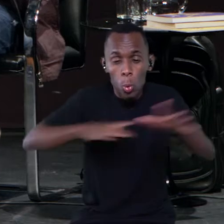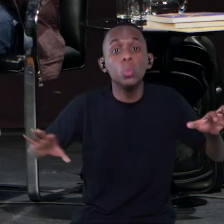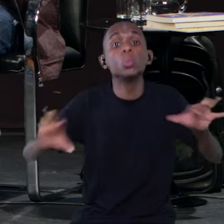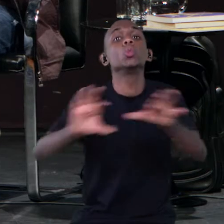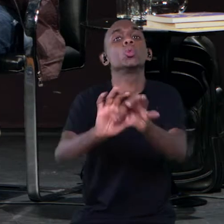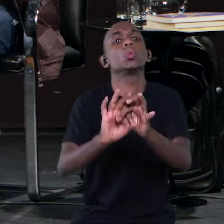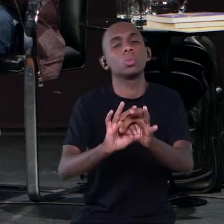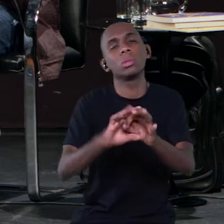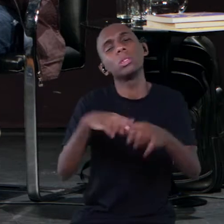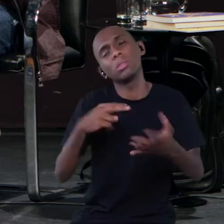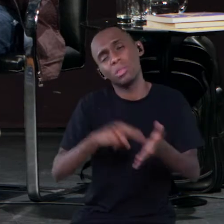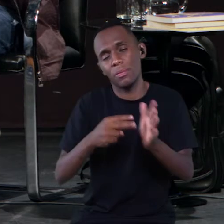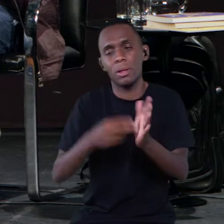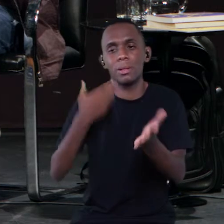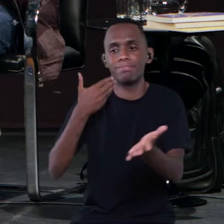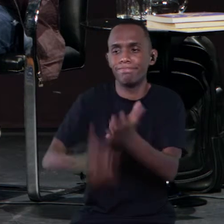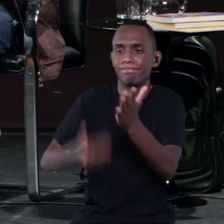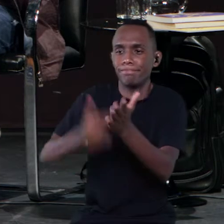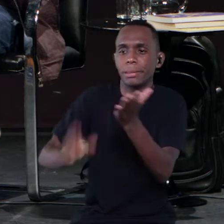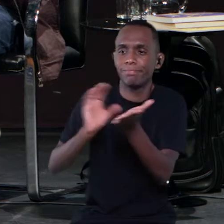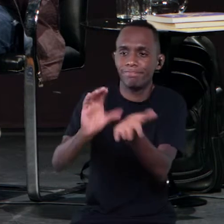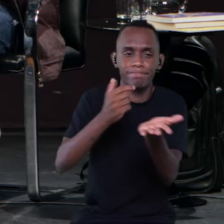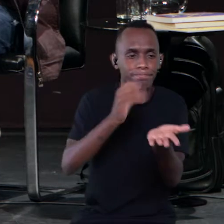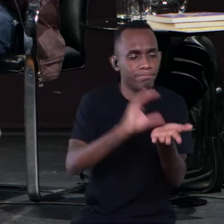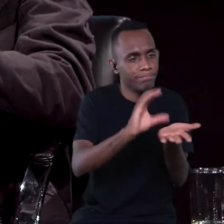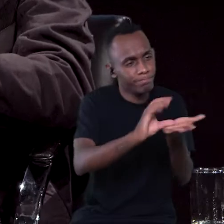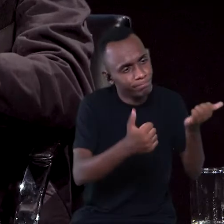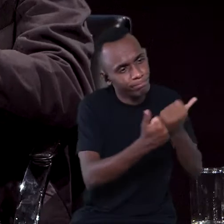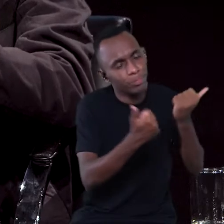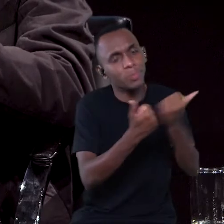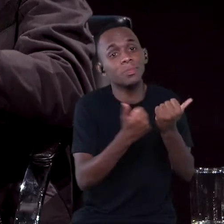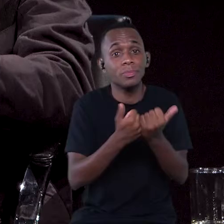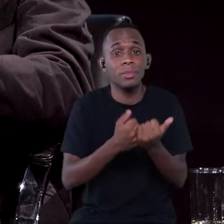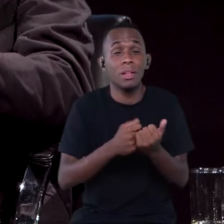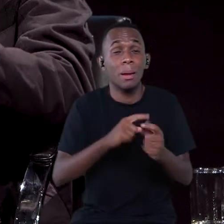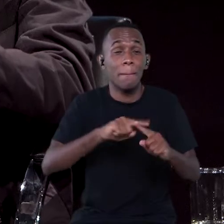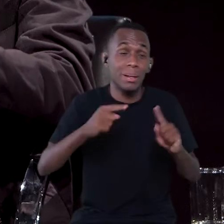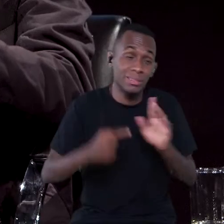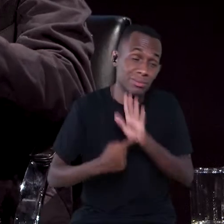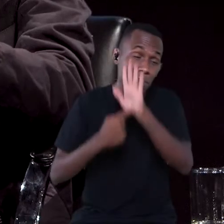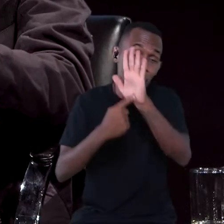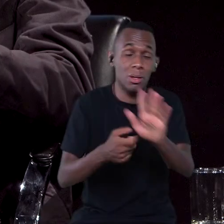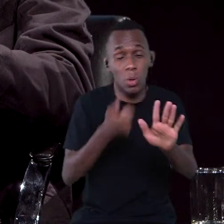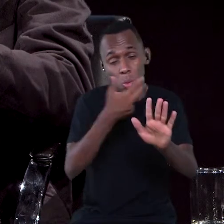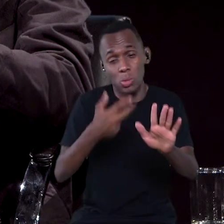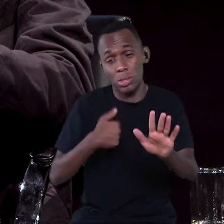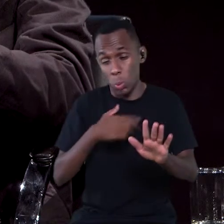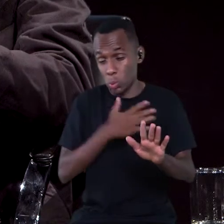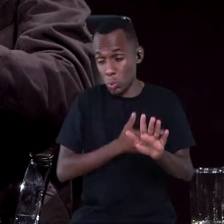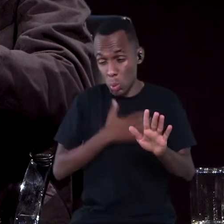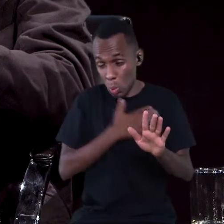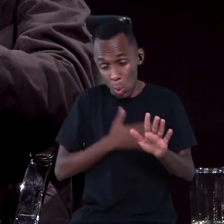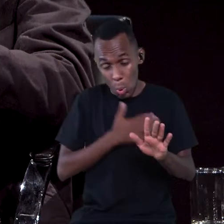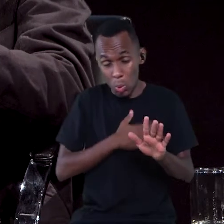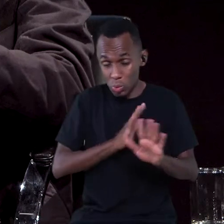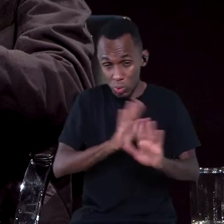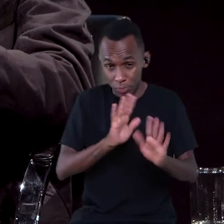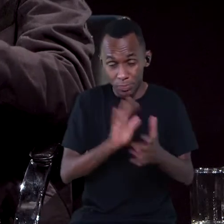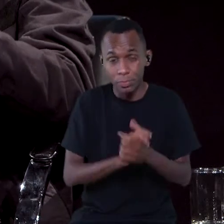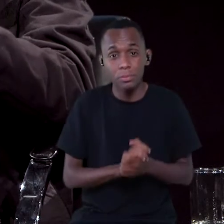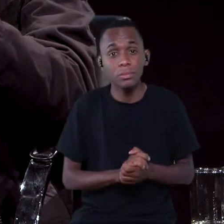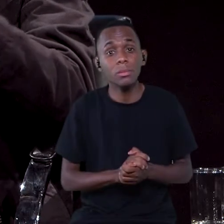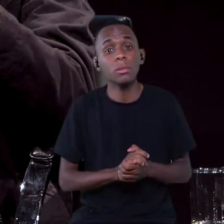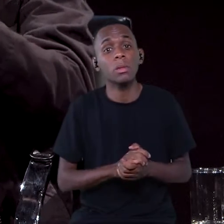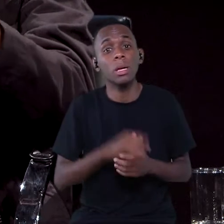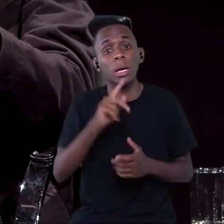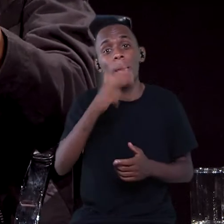cerceamento, perda de recursos, mas aí eu vou usar uma imagem da qual eu não gosto muito, mas que é fato em alguns casos. Né? Há